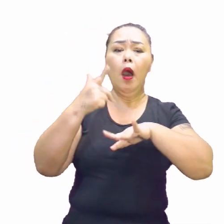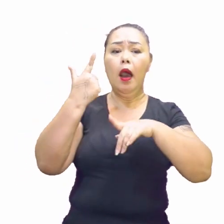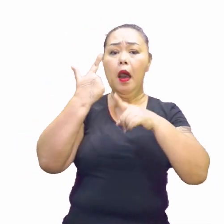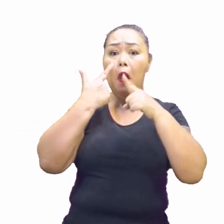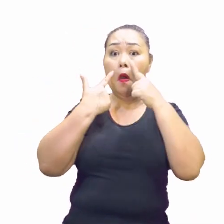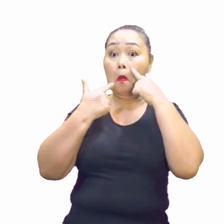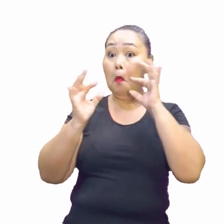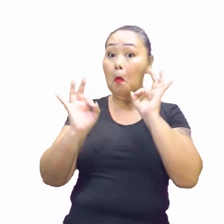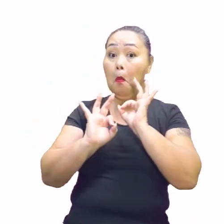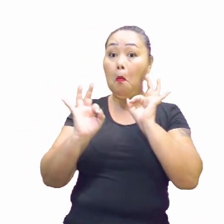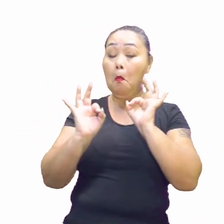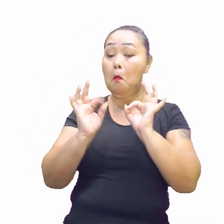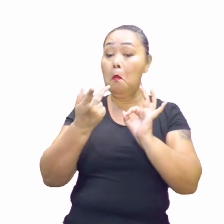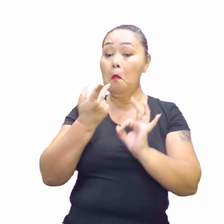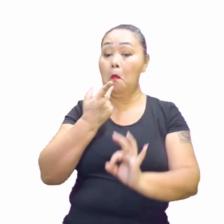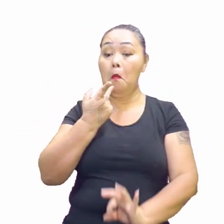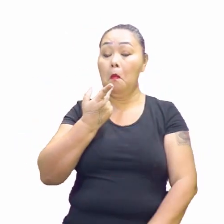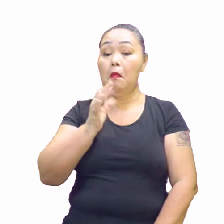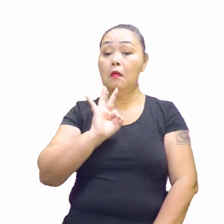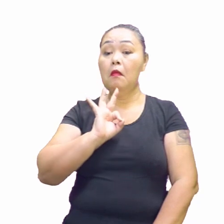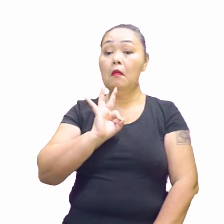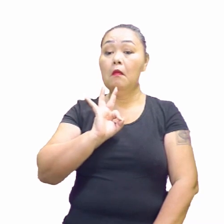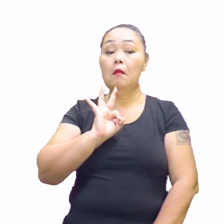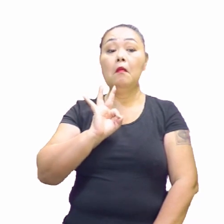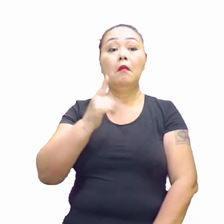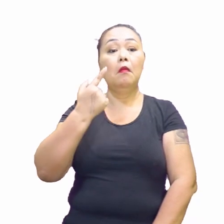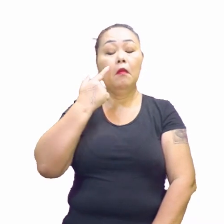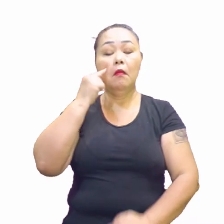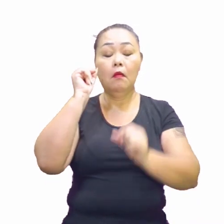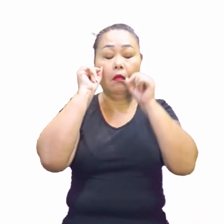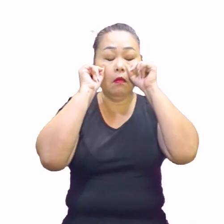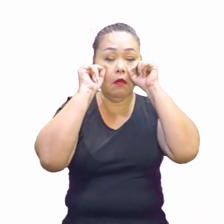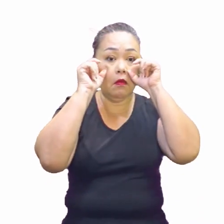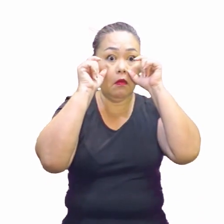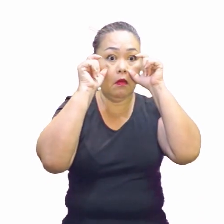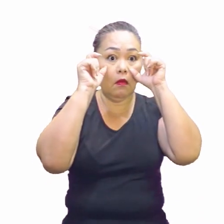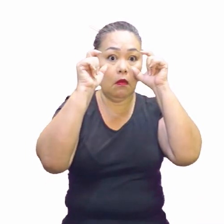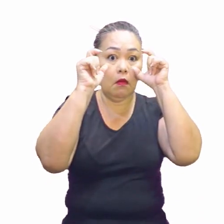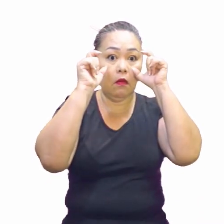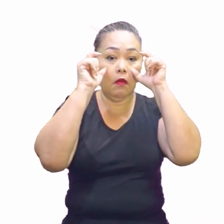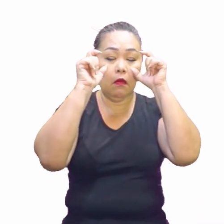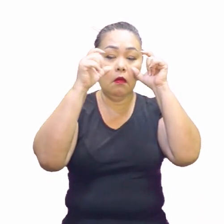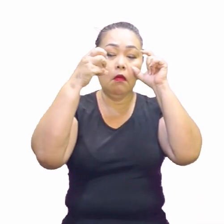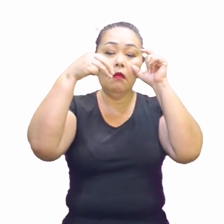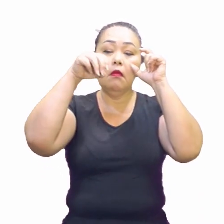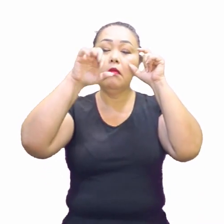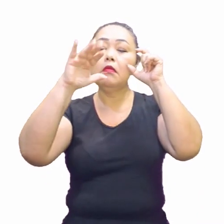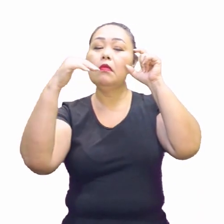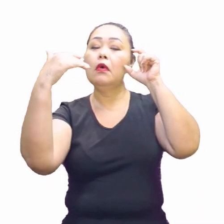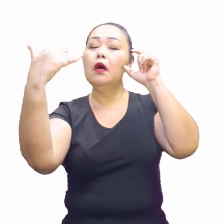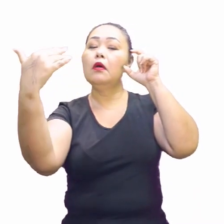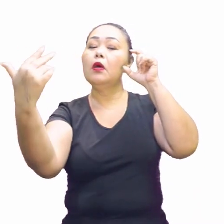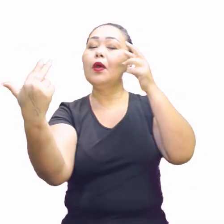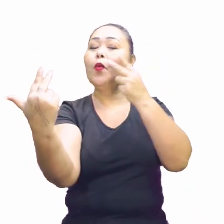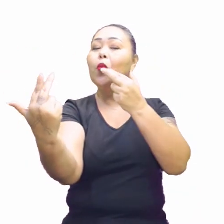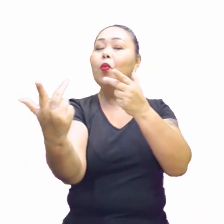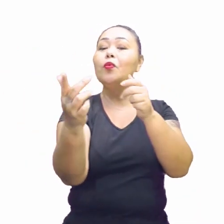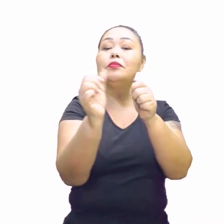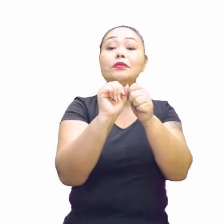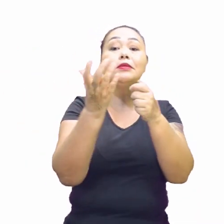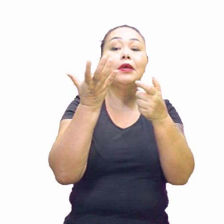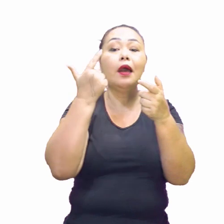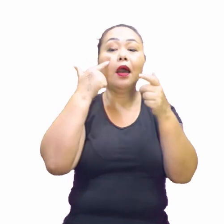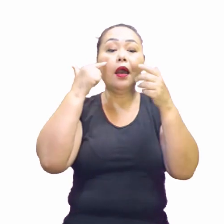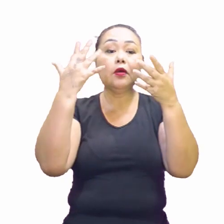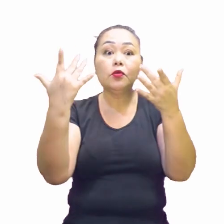pranto nem as palavras desta, mais grandes e abertos, como a vaga do mar lá fora, como se